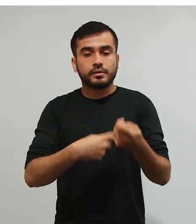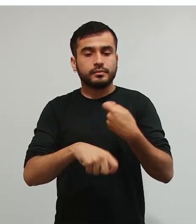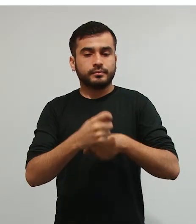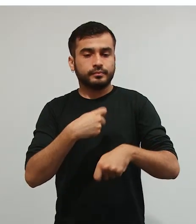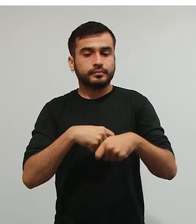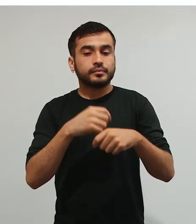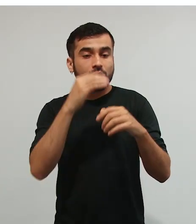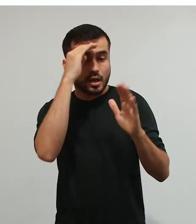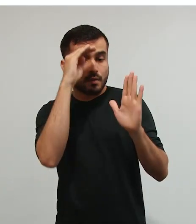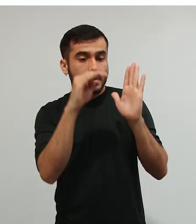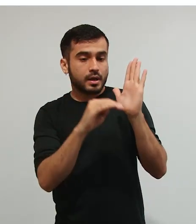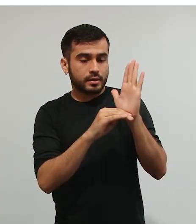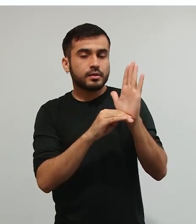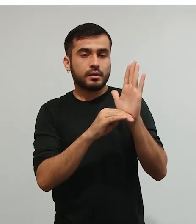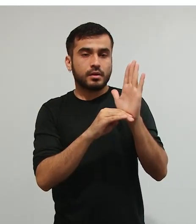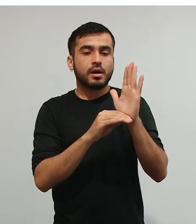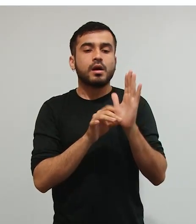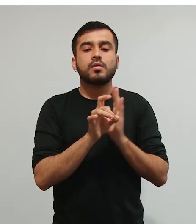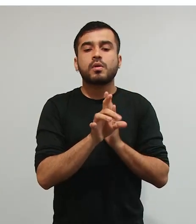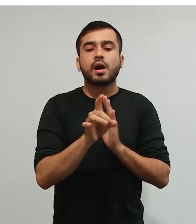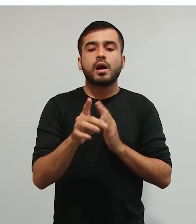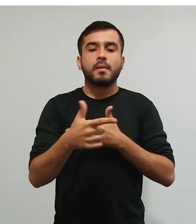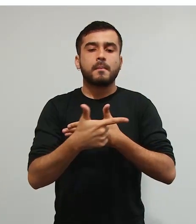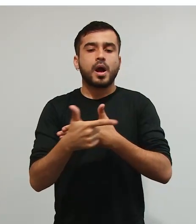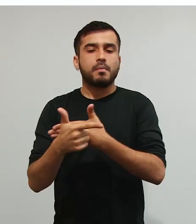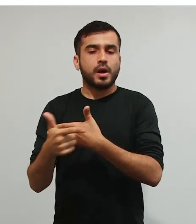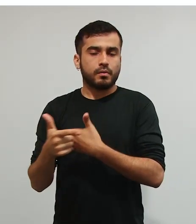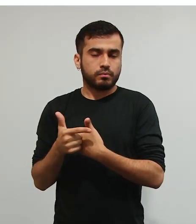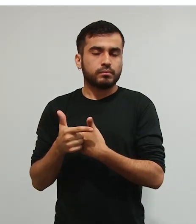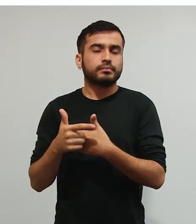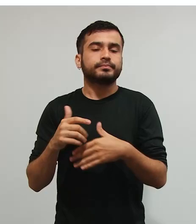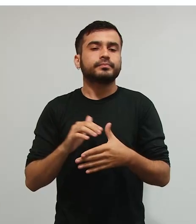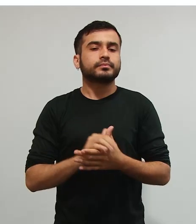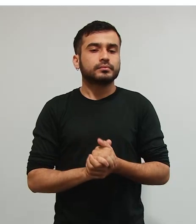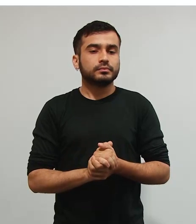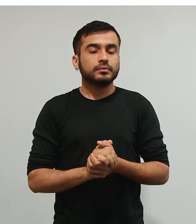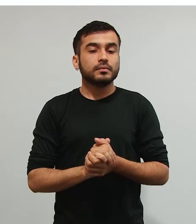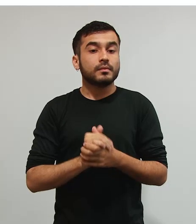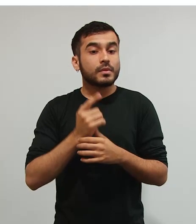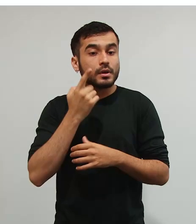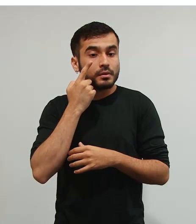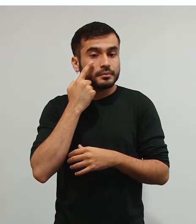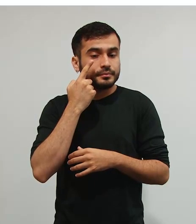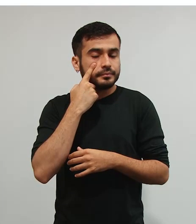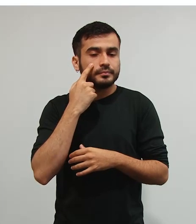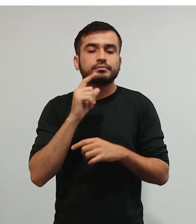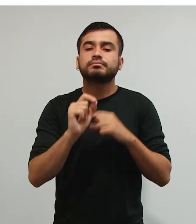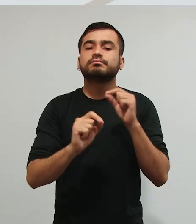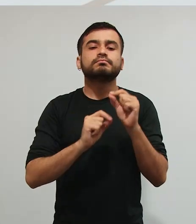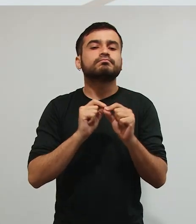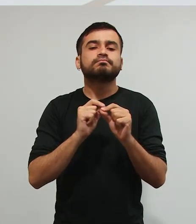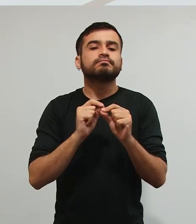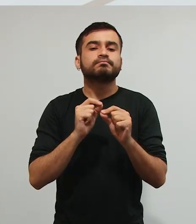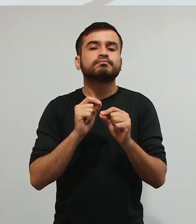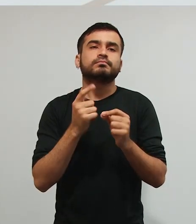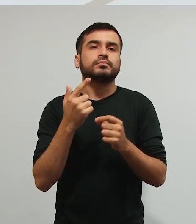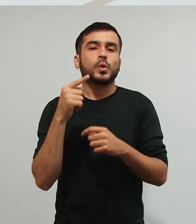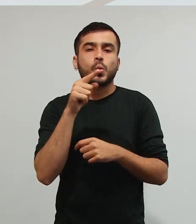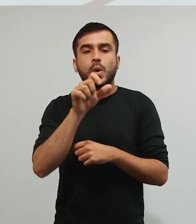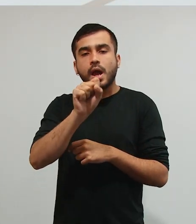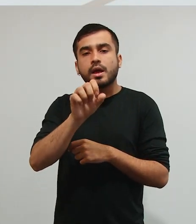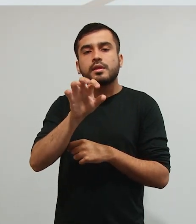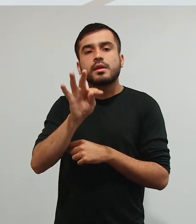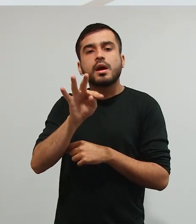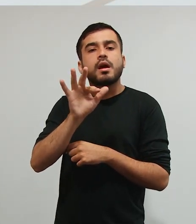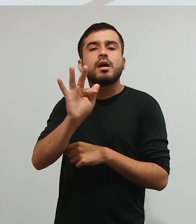respeitada a competência constitucional de cada ente federado. Gente, olha só, o que o Supremo